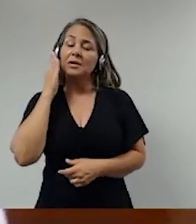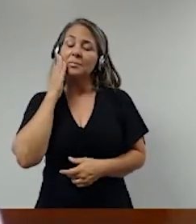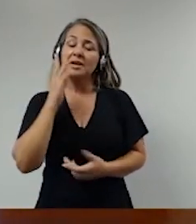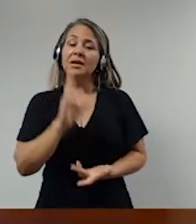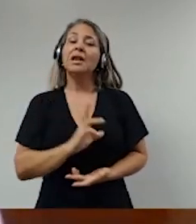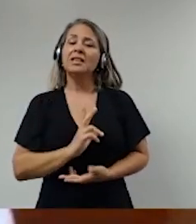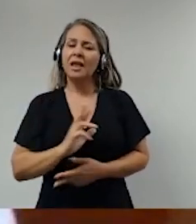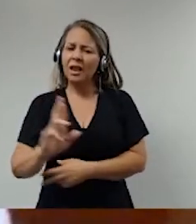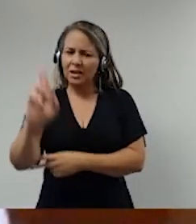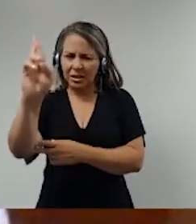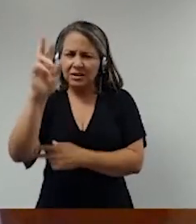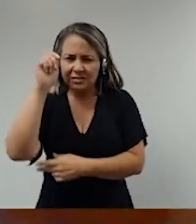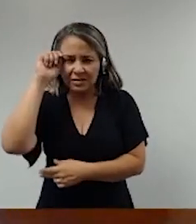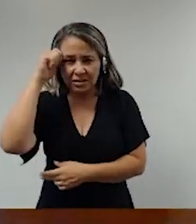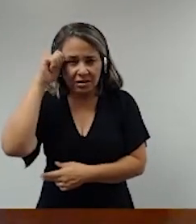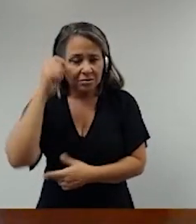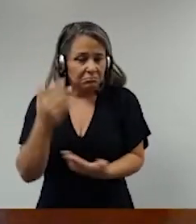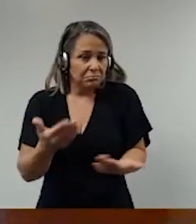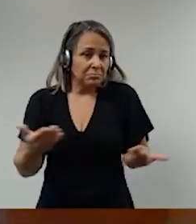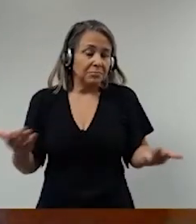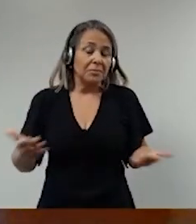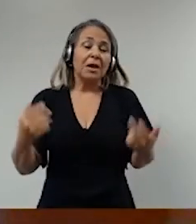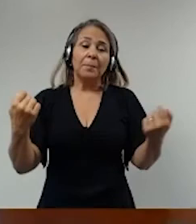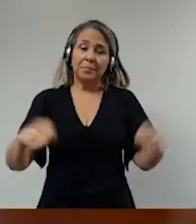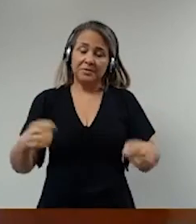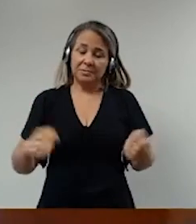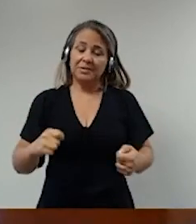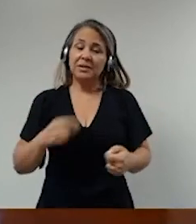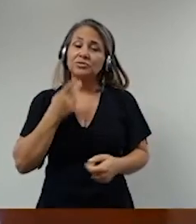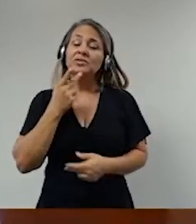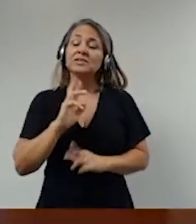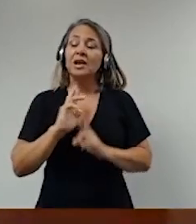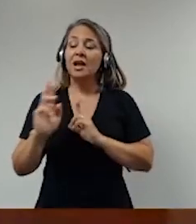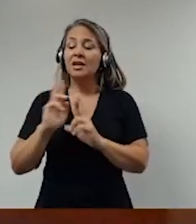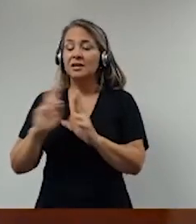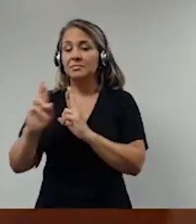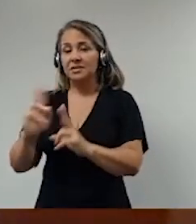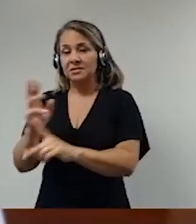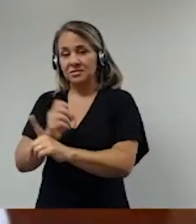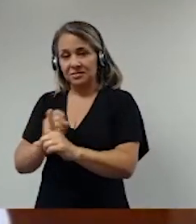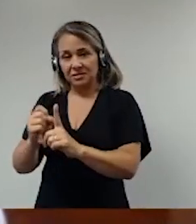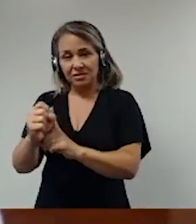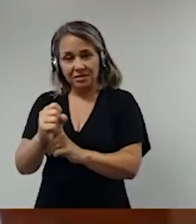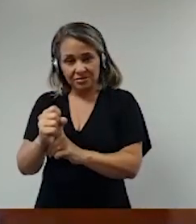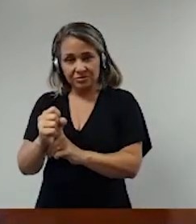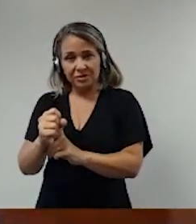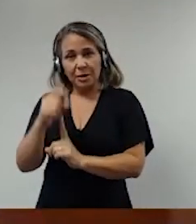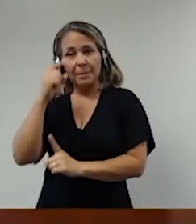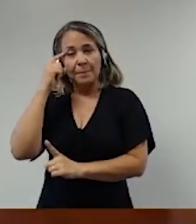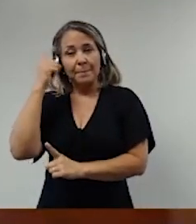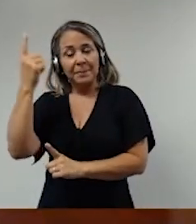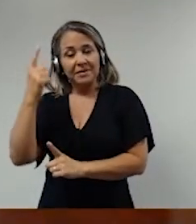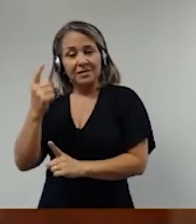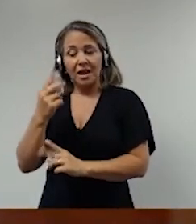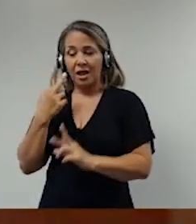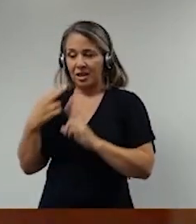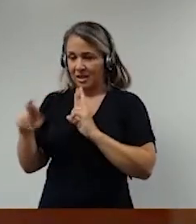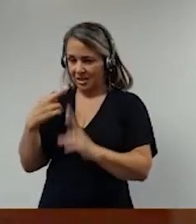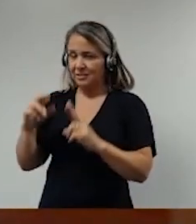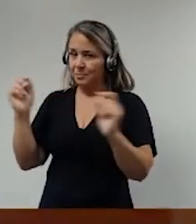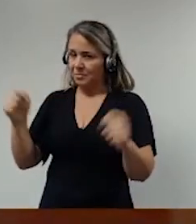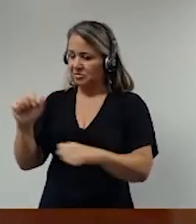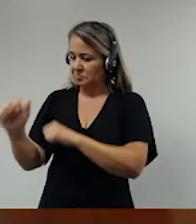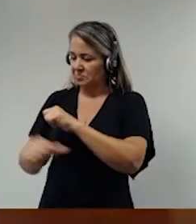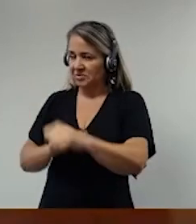movimento crítico. Porque não existe possibilidade de você fazer uma crítica para a sociedade e pensar que essa crítica pode modificar